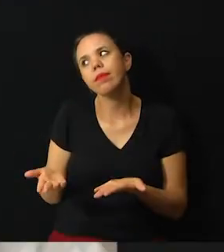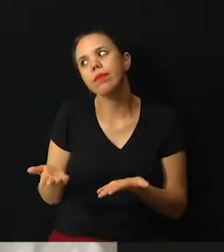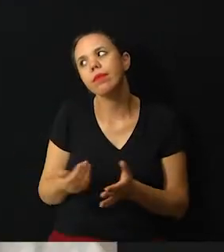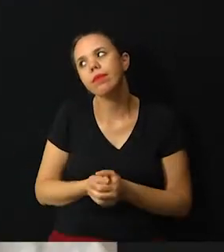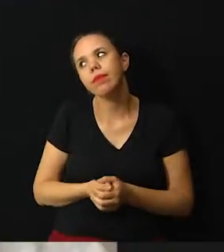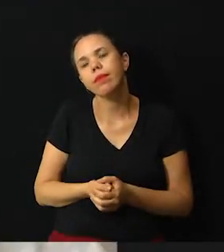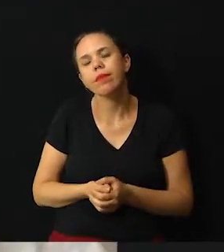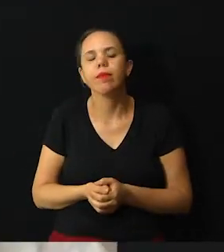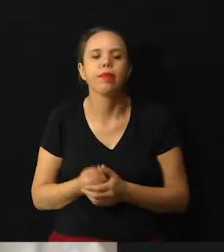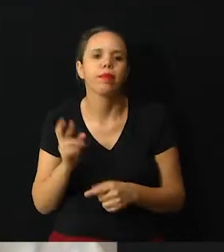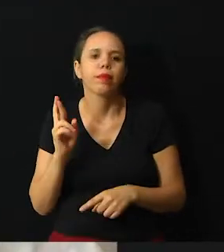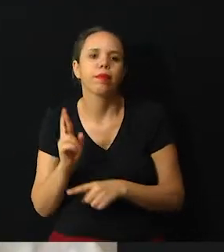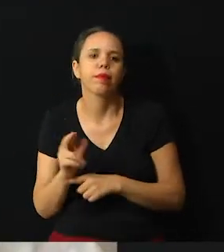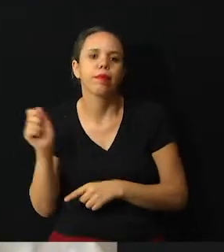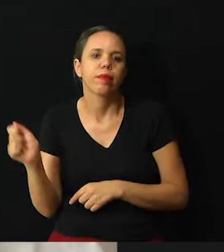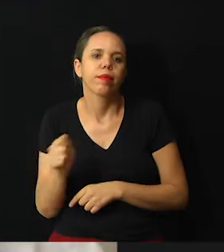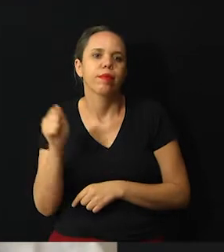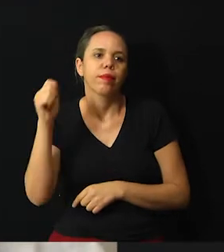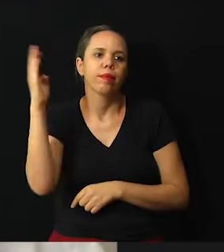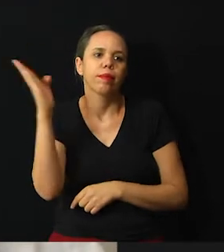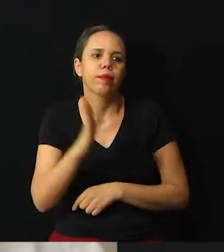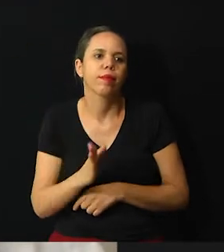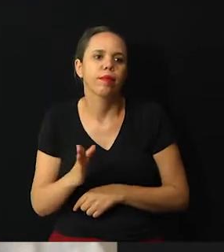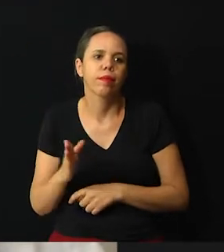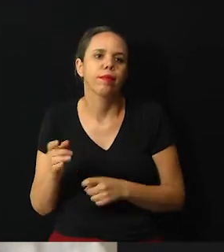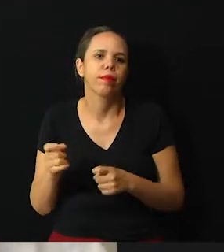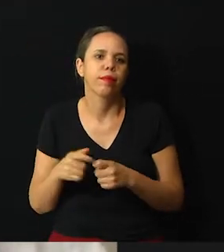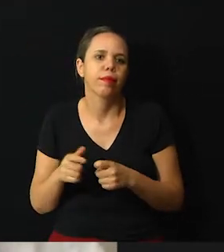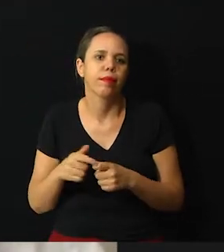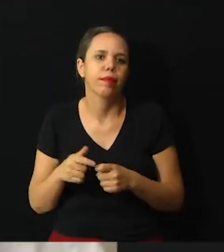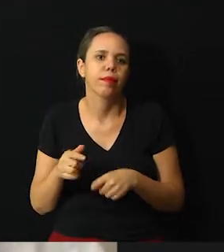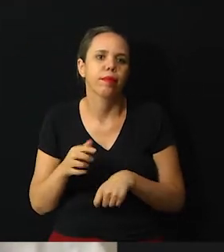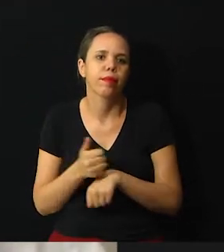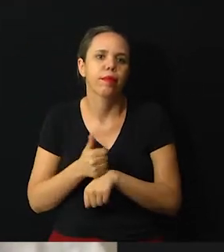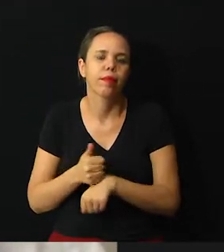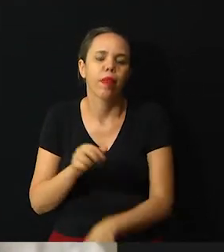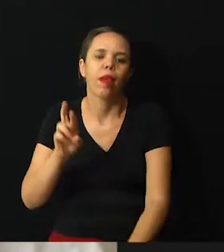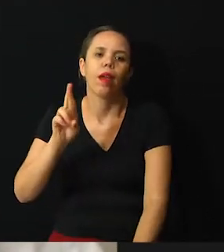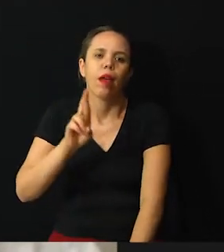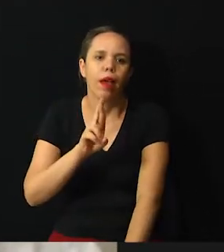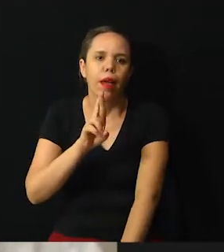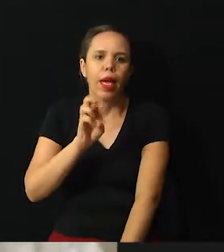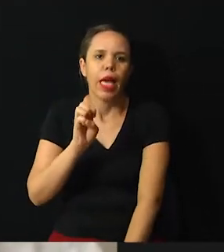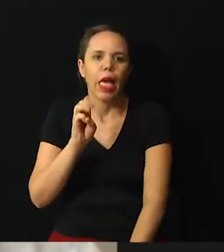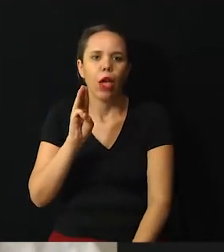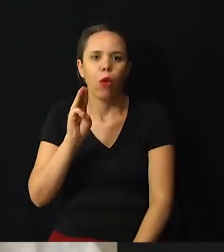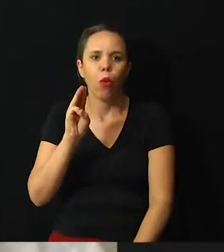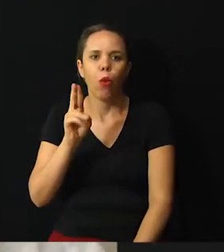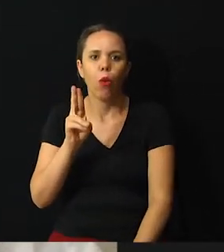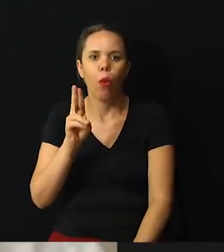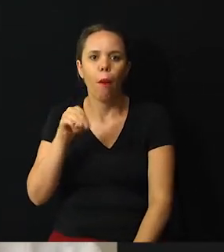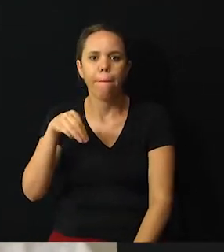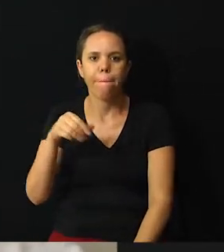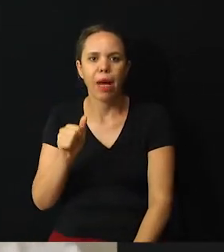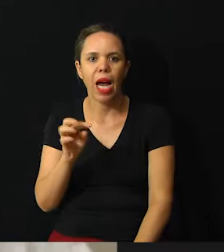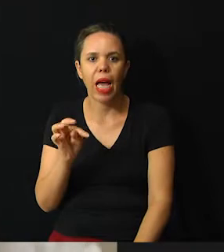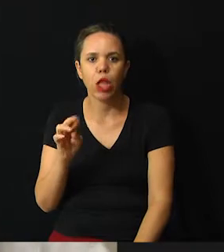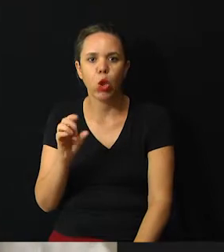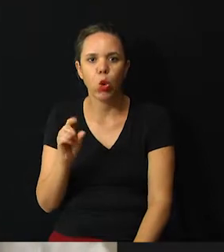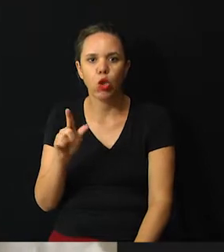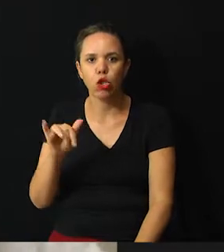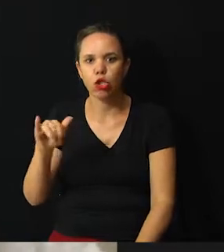com vocês, representando a Sociedade Brasileira de Reumatologia e disseminando os conhecimentos em relação ao popular